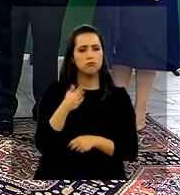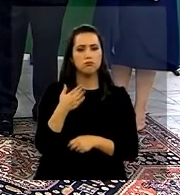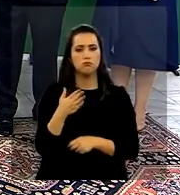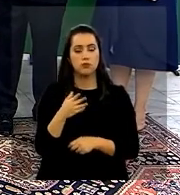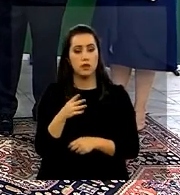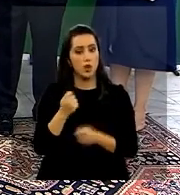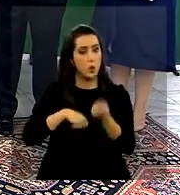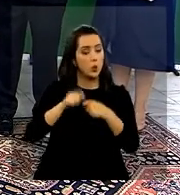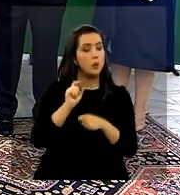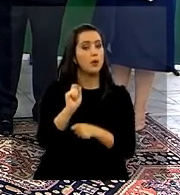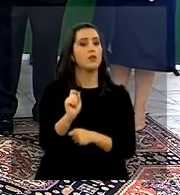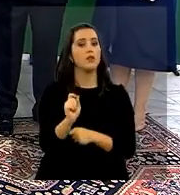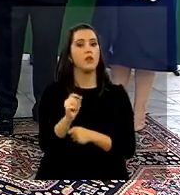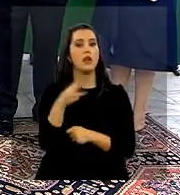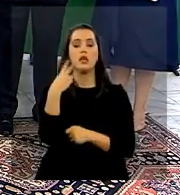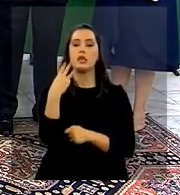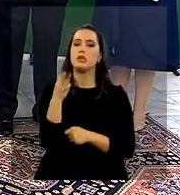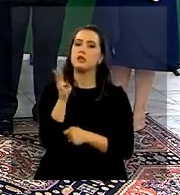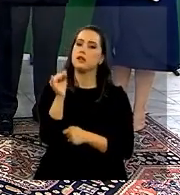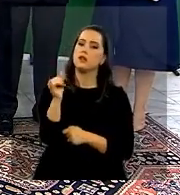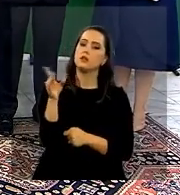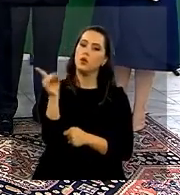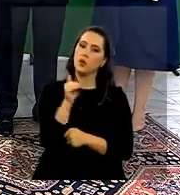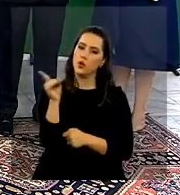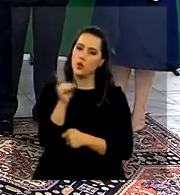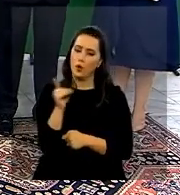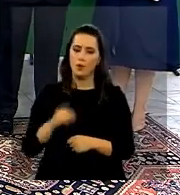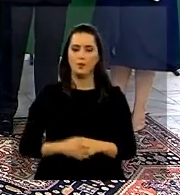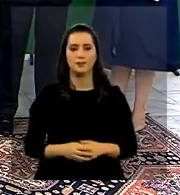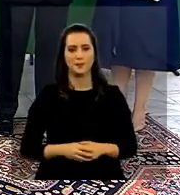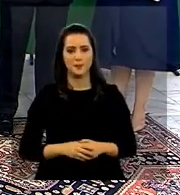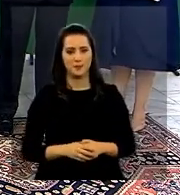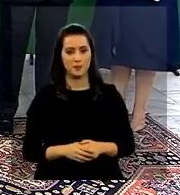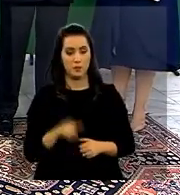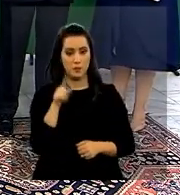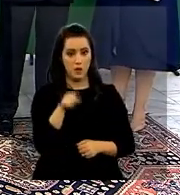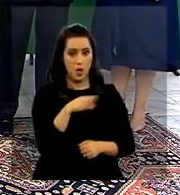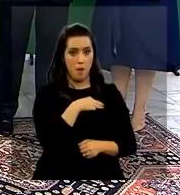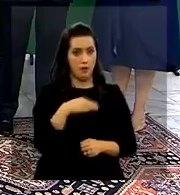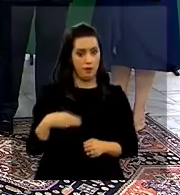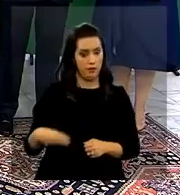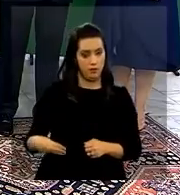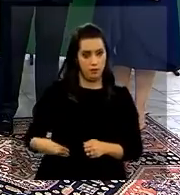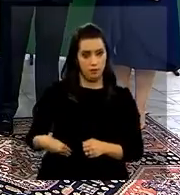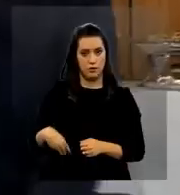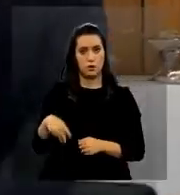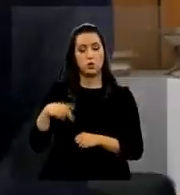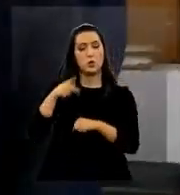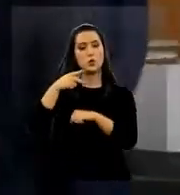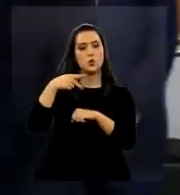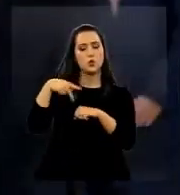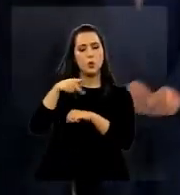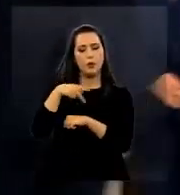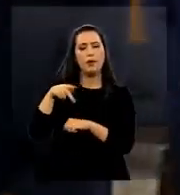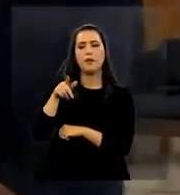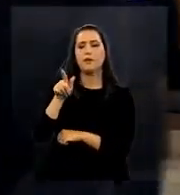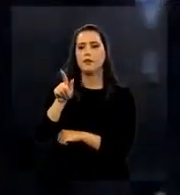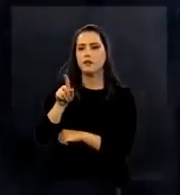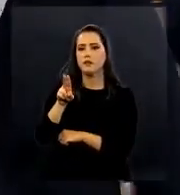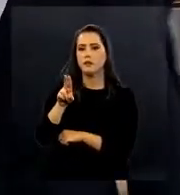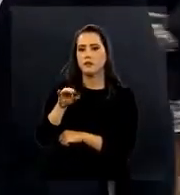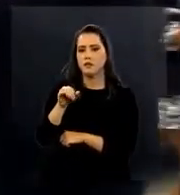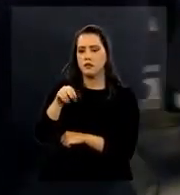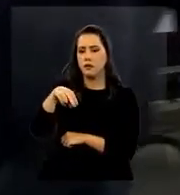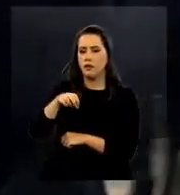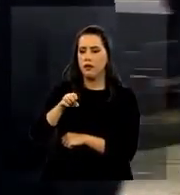de 3 bilhões e meio de dólares. Mamadi Touré, ministro dos Negócios Estrangeiros da República da Guiné. República da Guiné